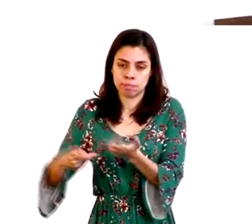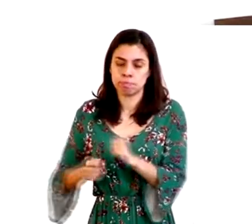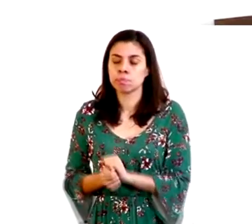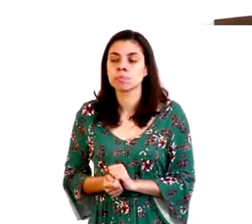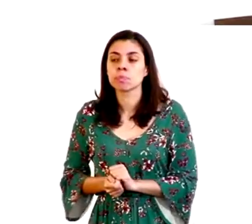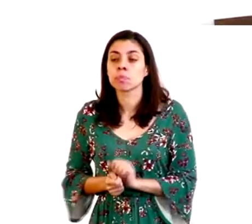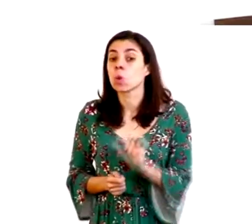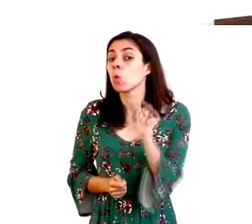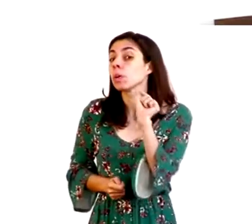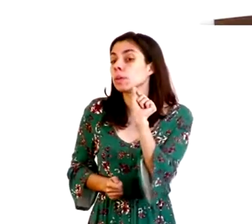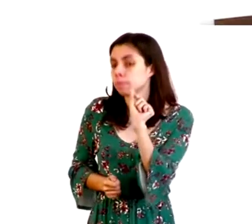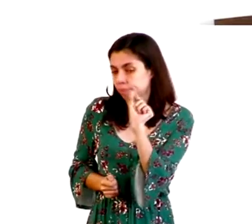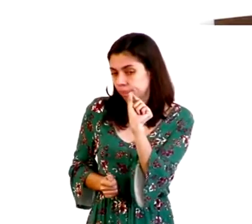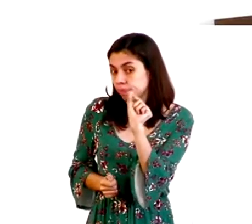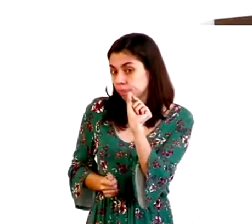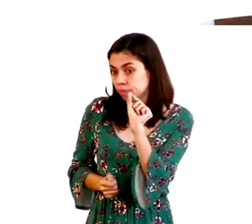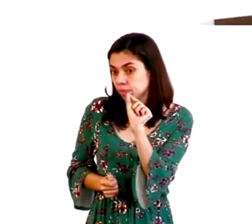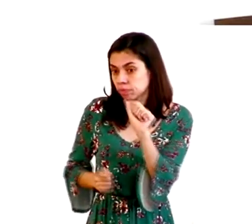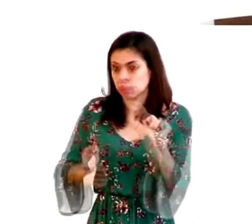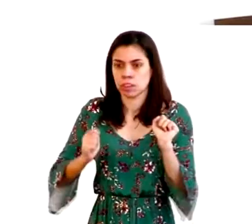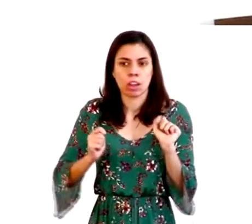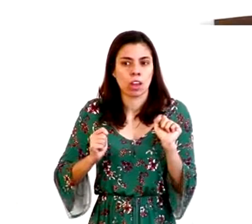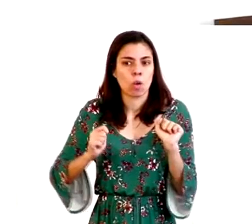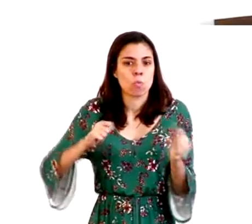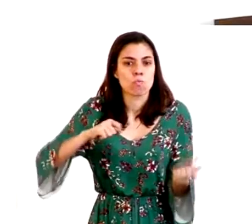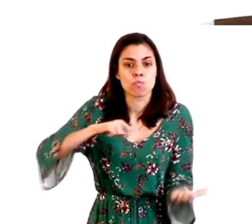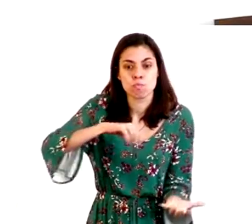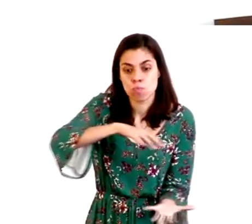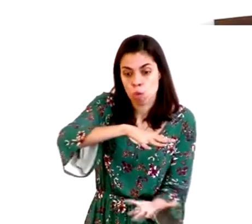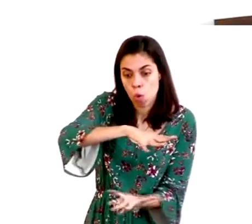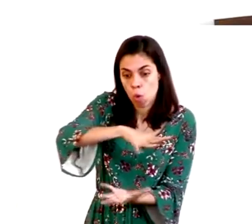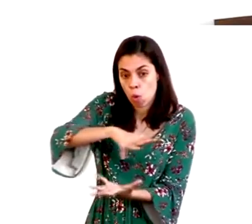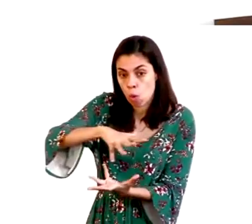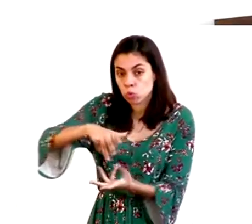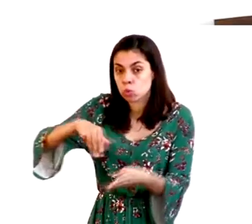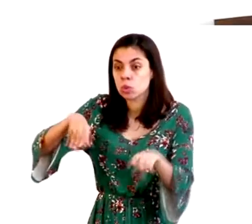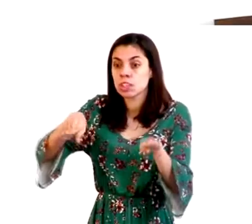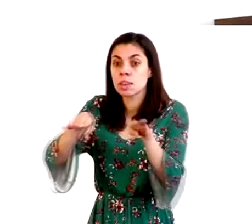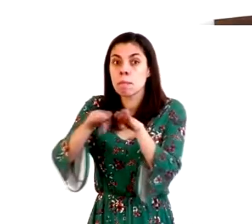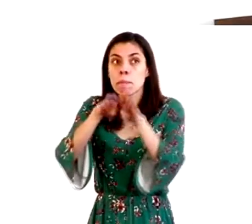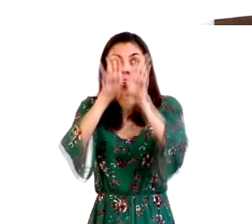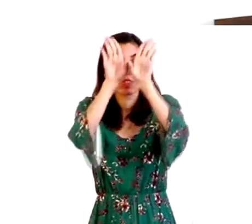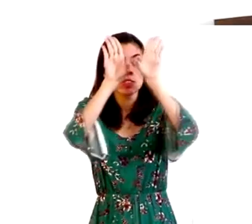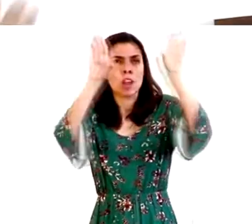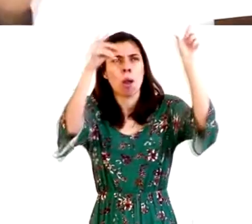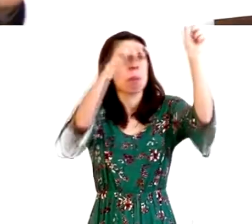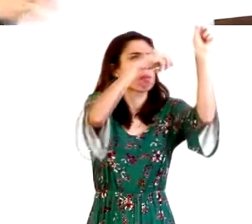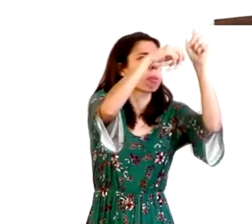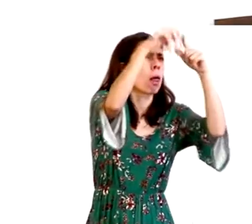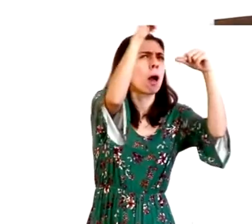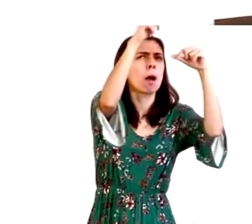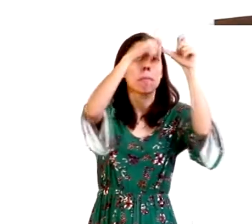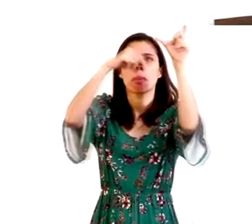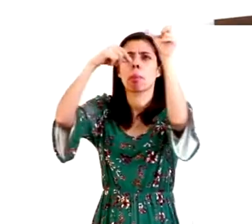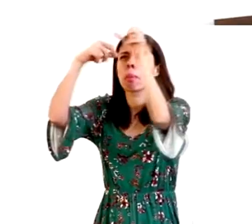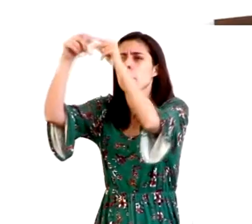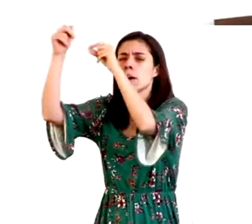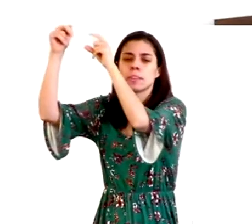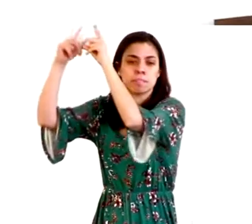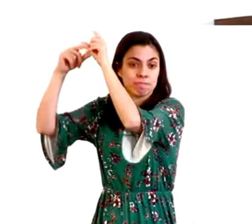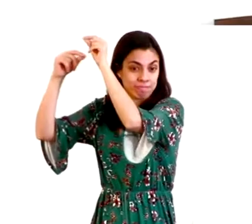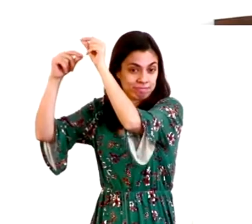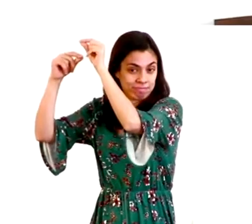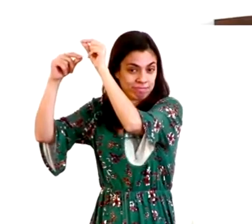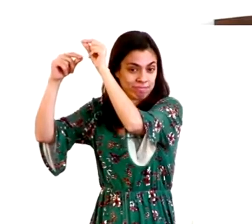os detalhes que vocês puderem dar a este desenho. As